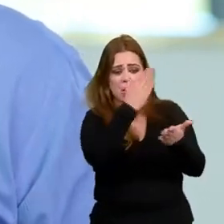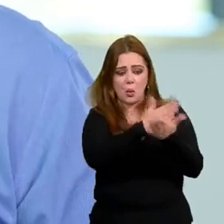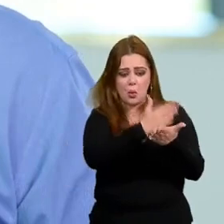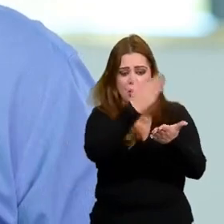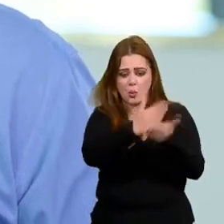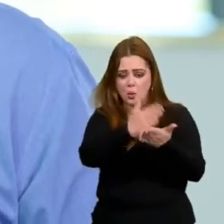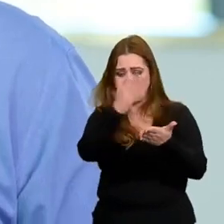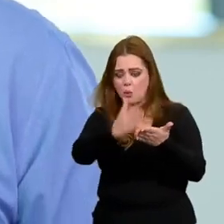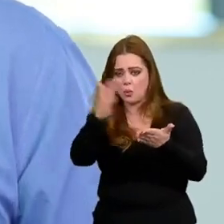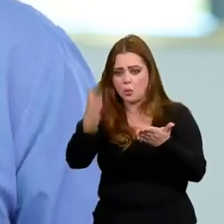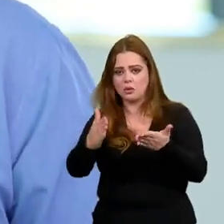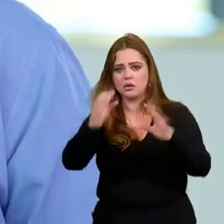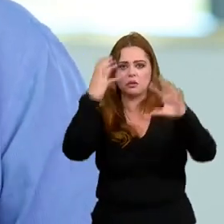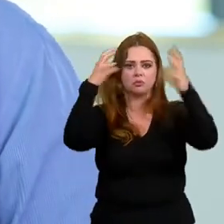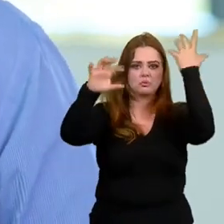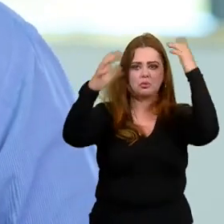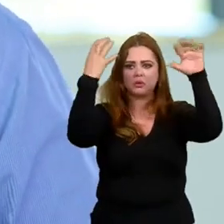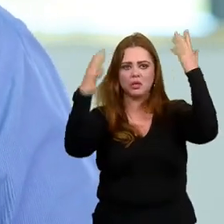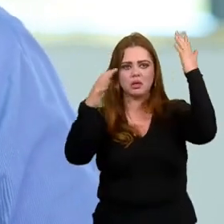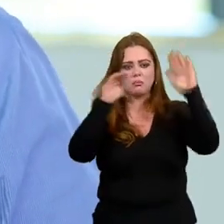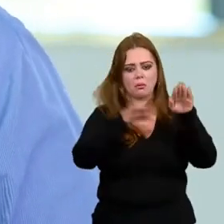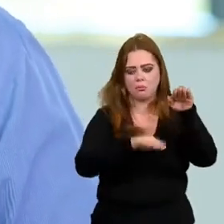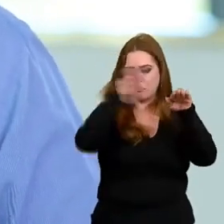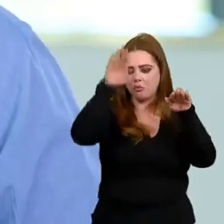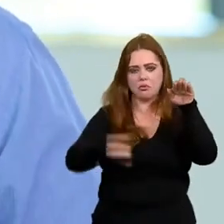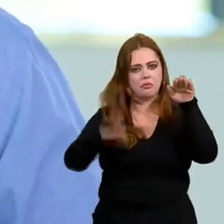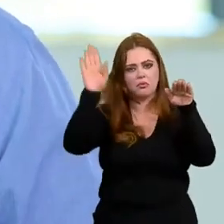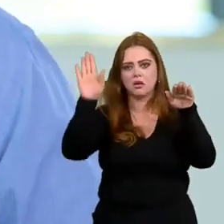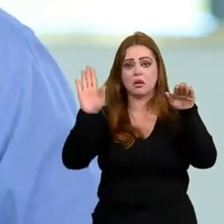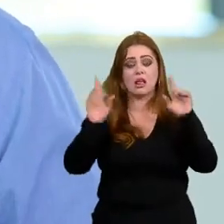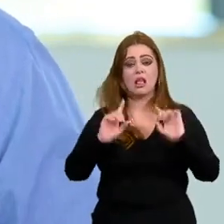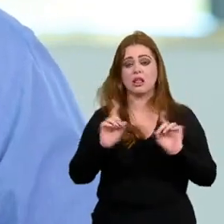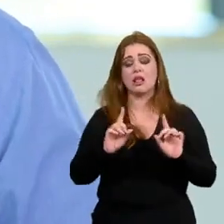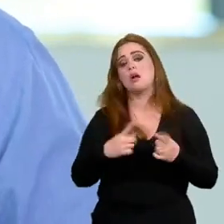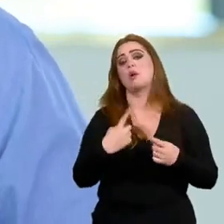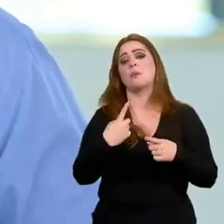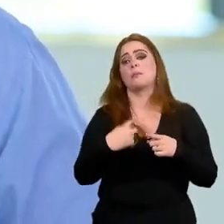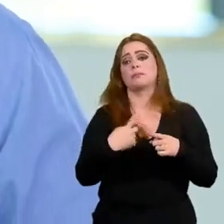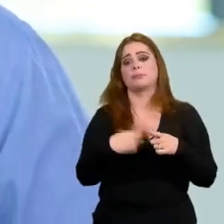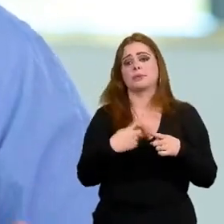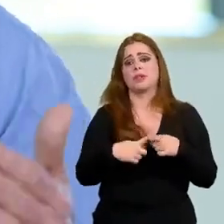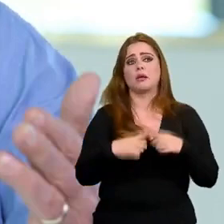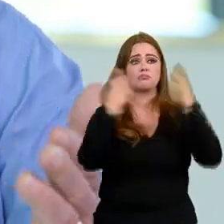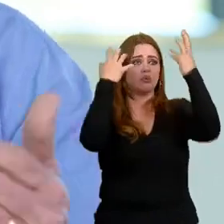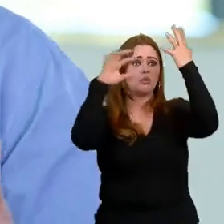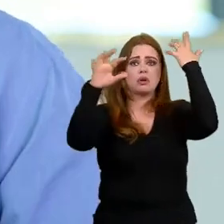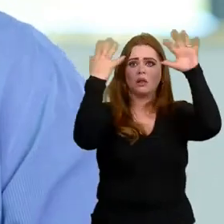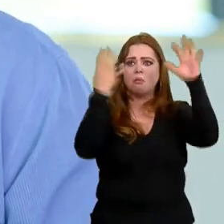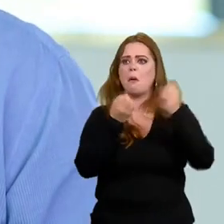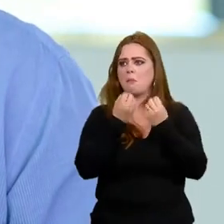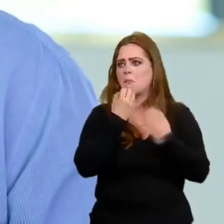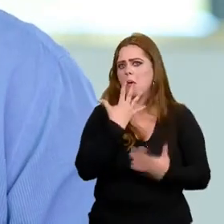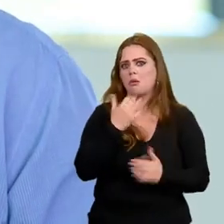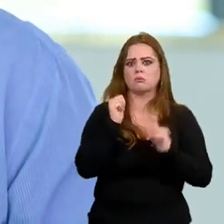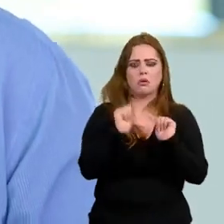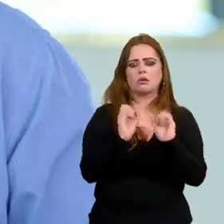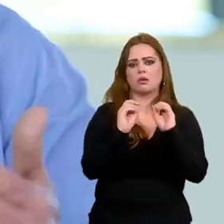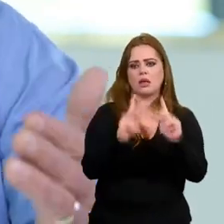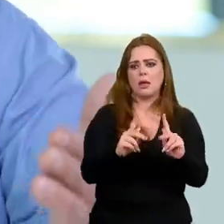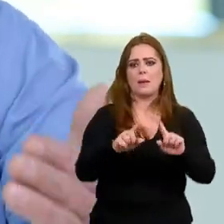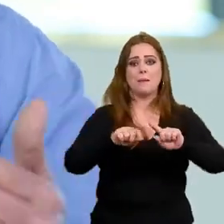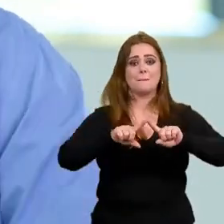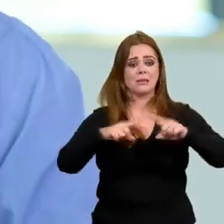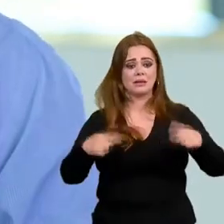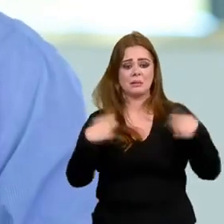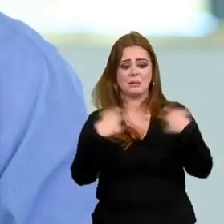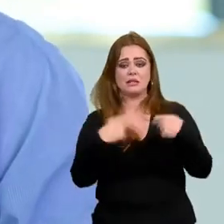da desigualdade. Porque o clima pode ser maravilhoso, mas o cara tem que ter comida para comer. O cara tem que ter água potável para beber. O